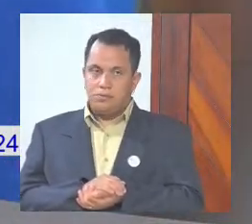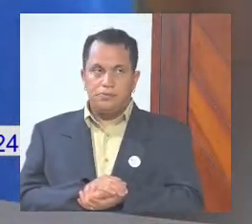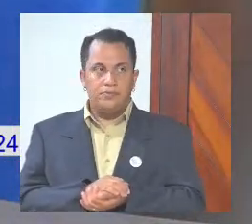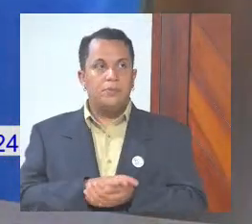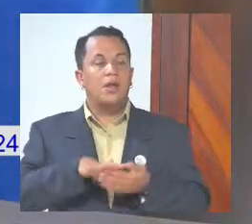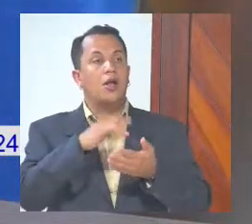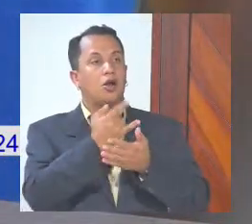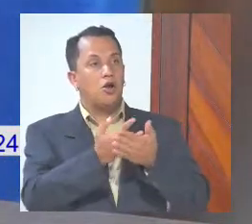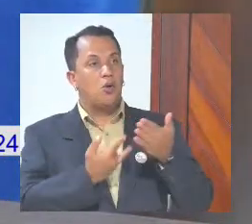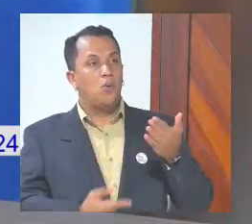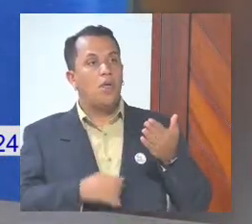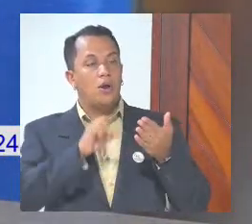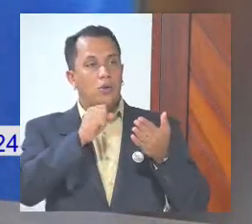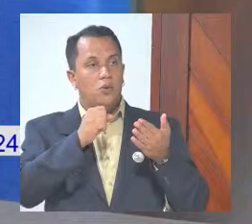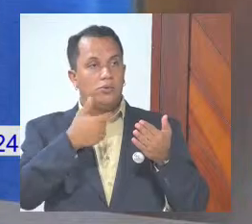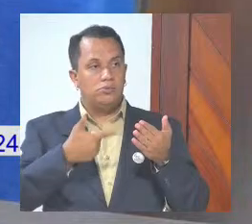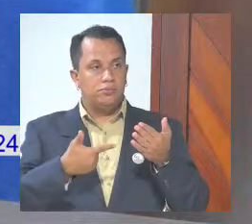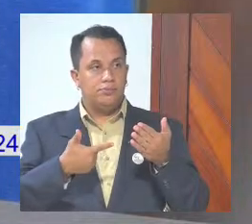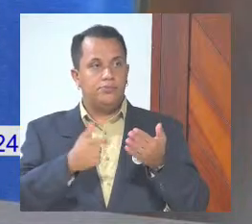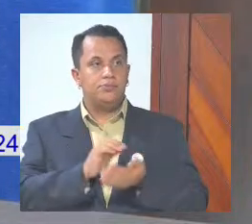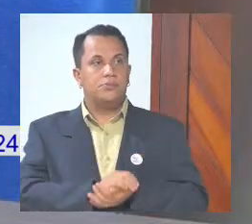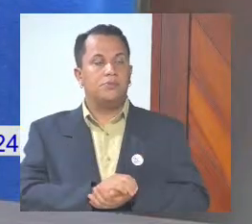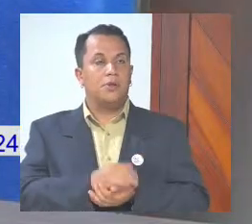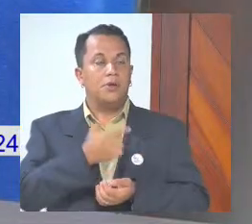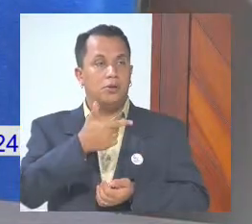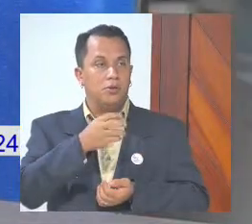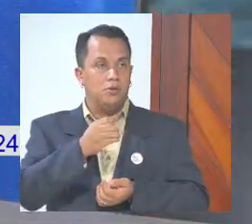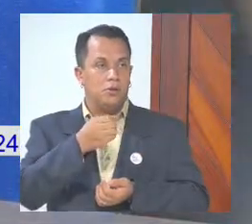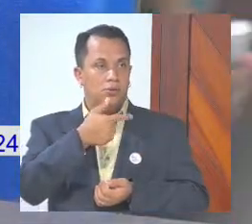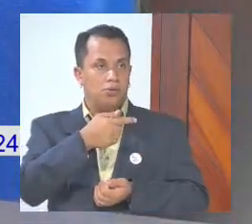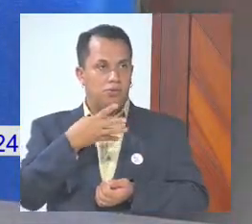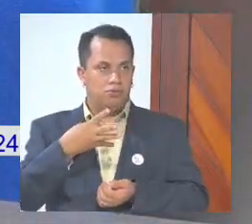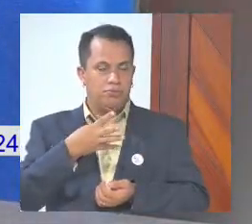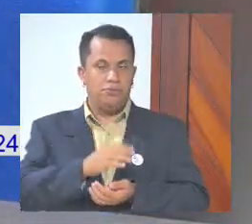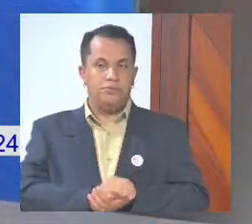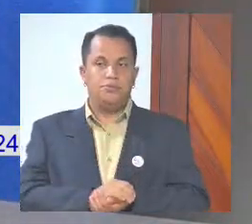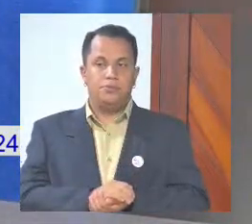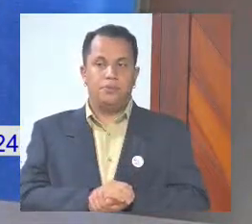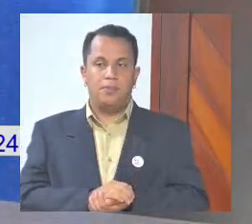Ofício 82 de 2024.